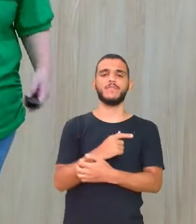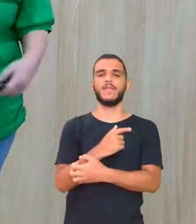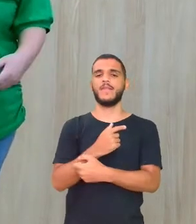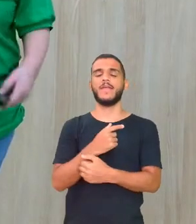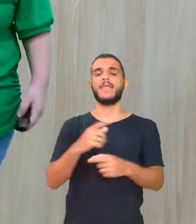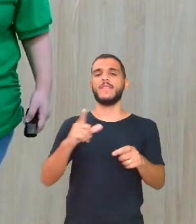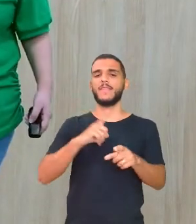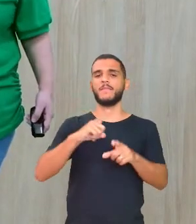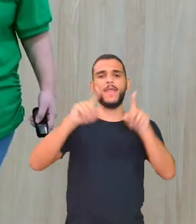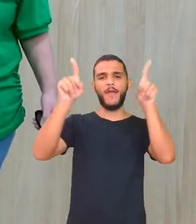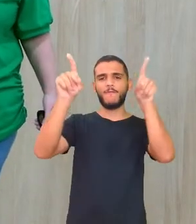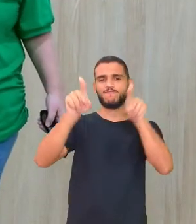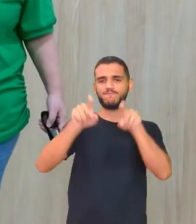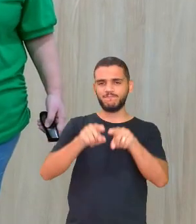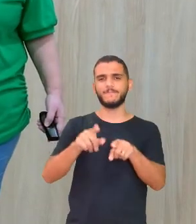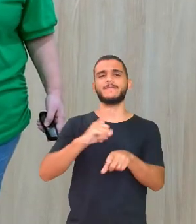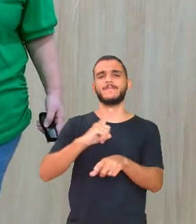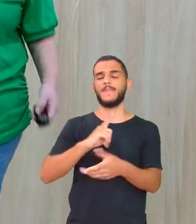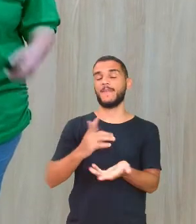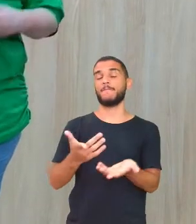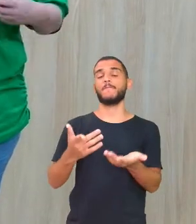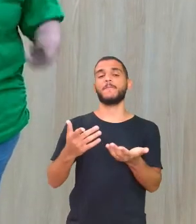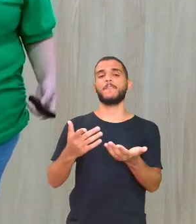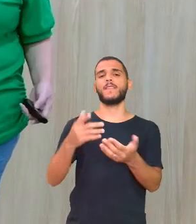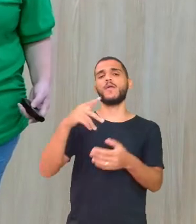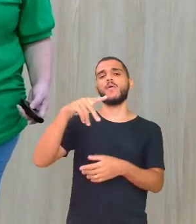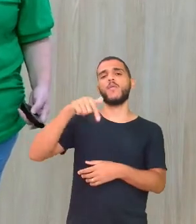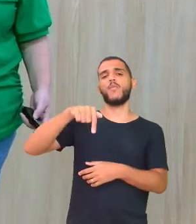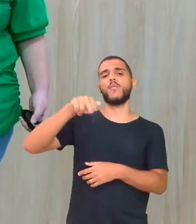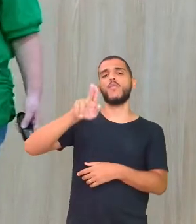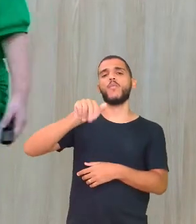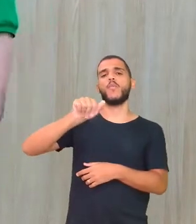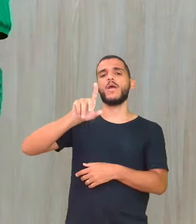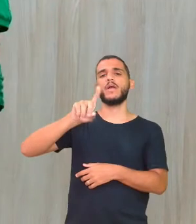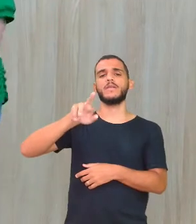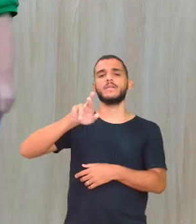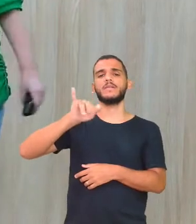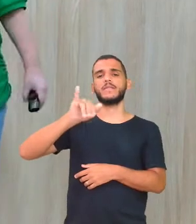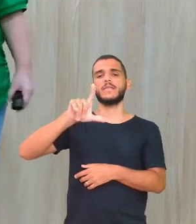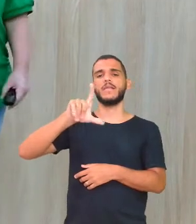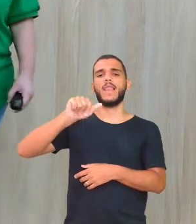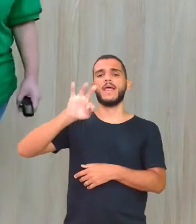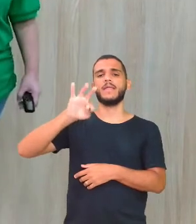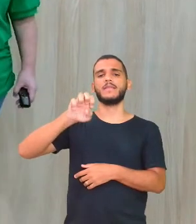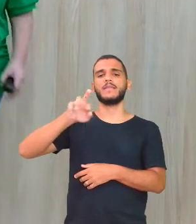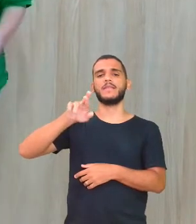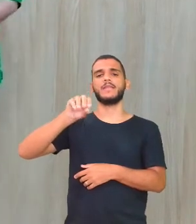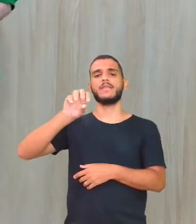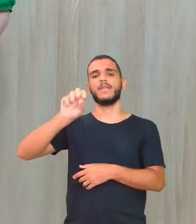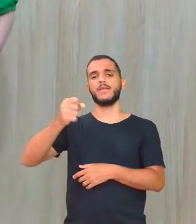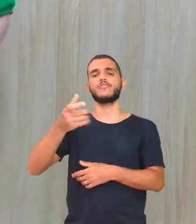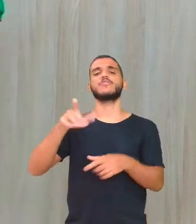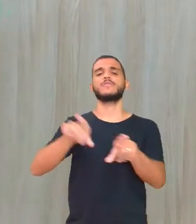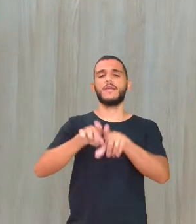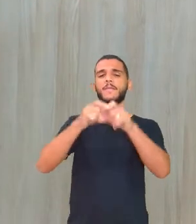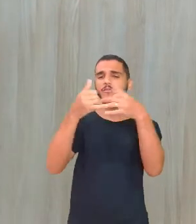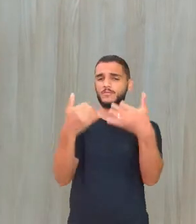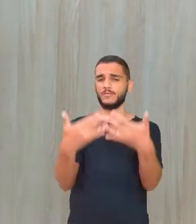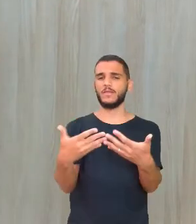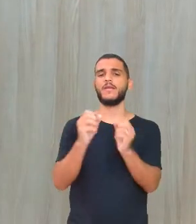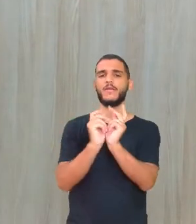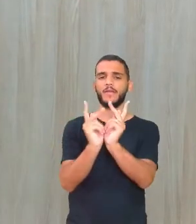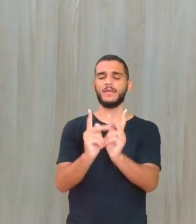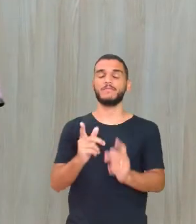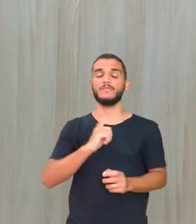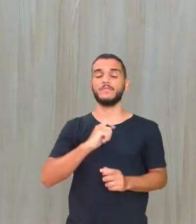Quadriláteros. Quadriláteros é o quê? É um tipo de polígono. A gente vai falar também sobre isso. Bem, eu quero que dê um